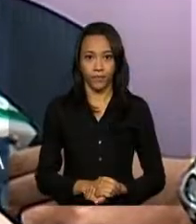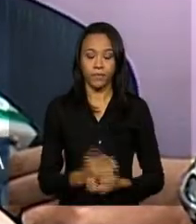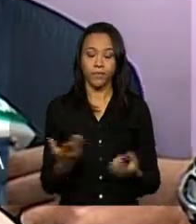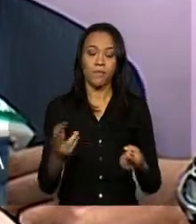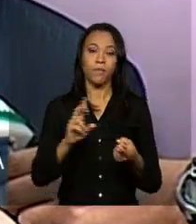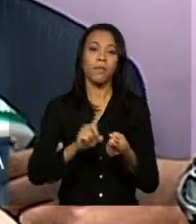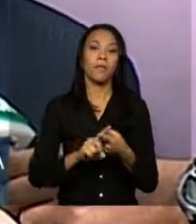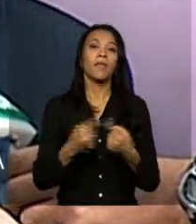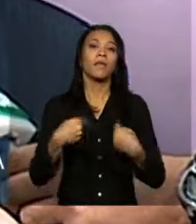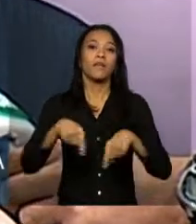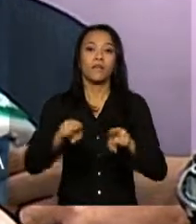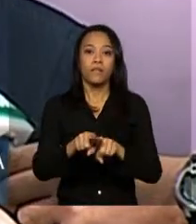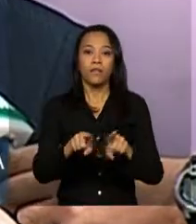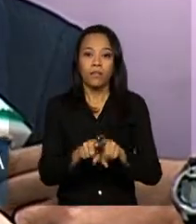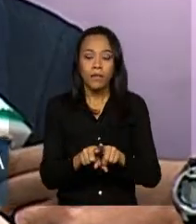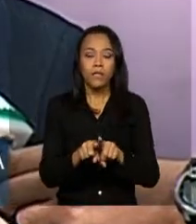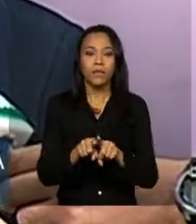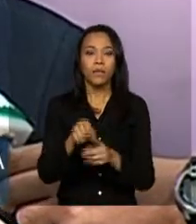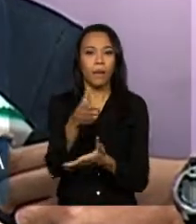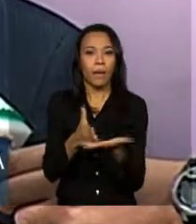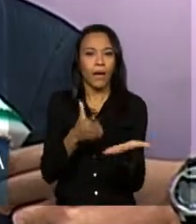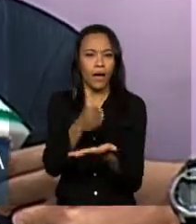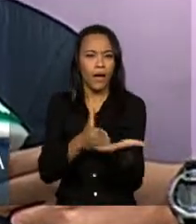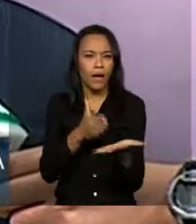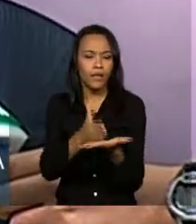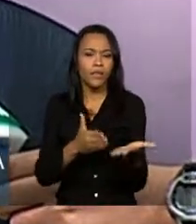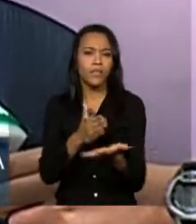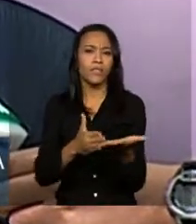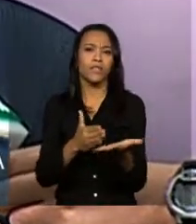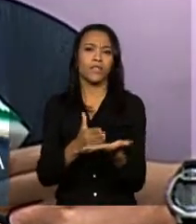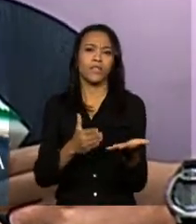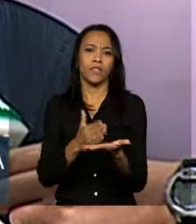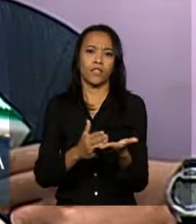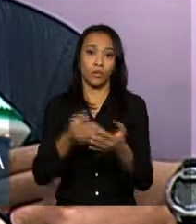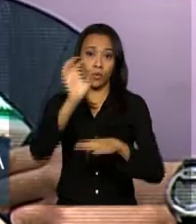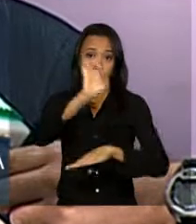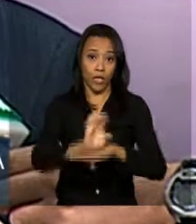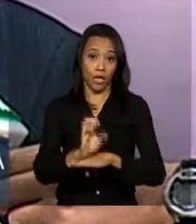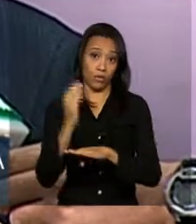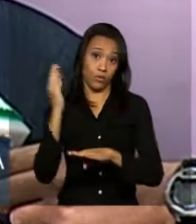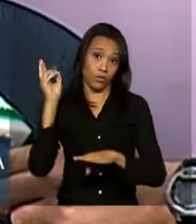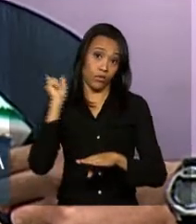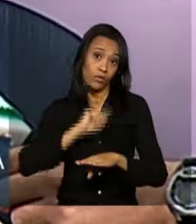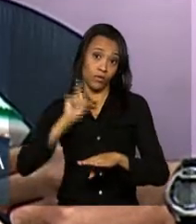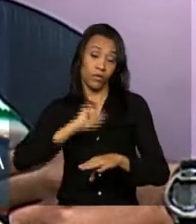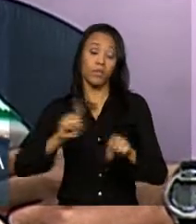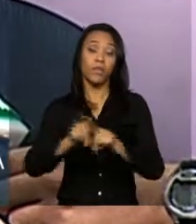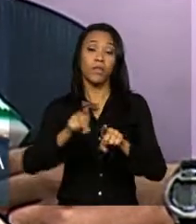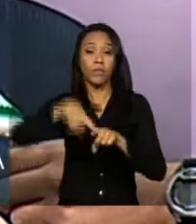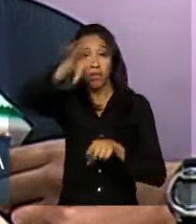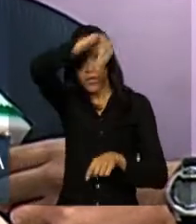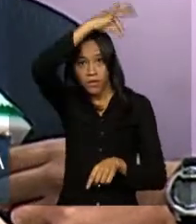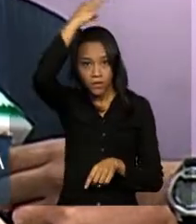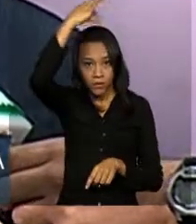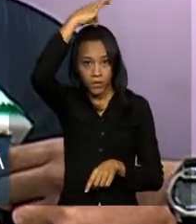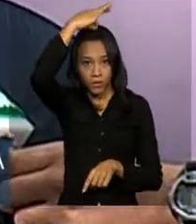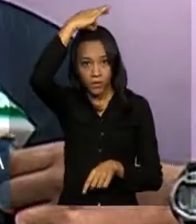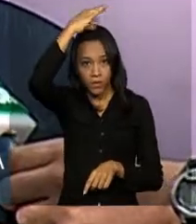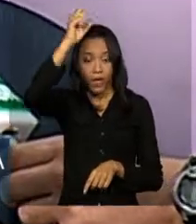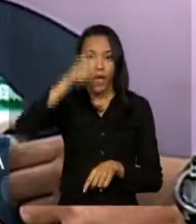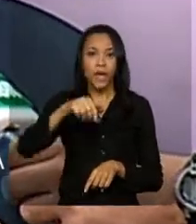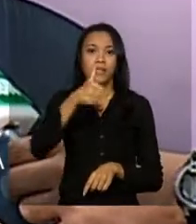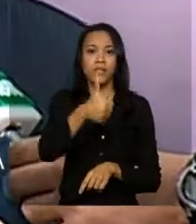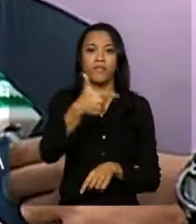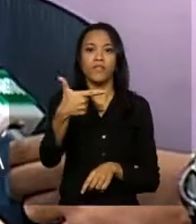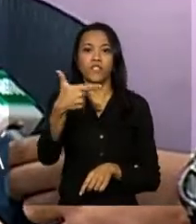Centro-Oeste e também uma parte do Estado de Minas Gerais e do Espírito Santo. 121 bilhões é um